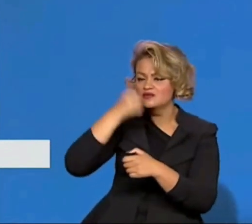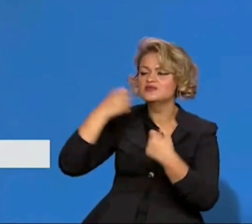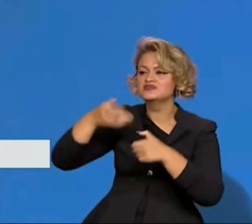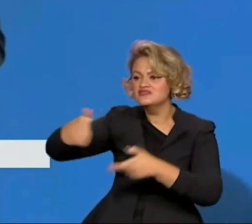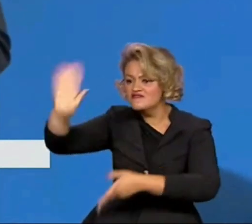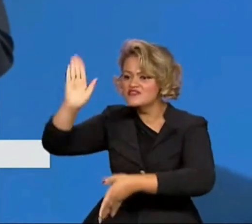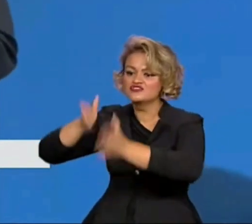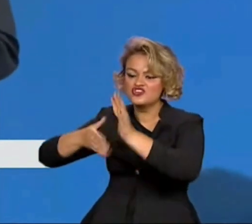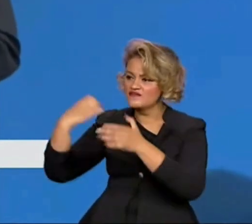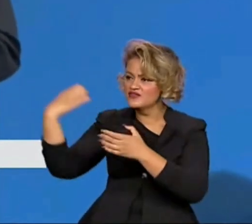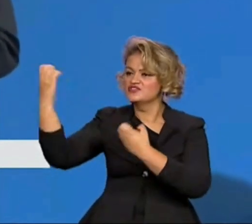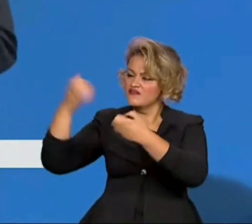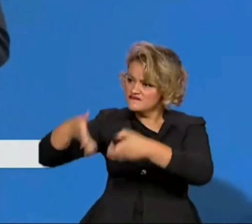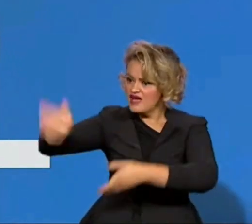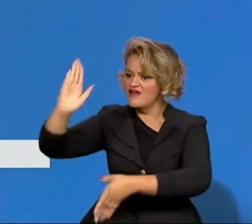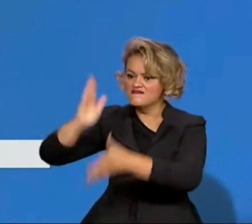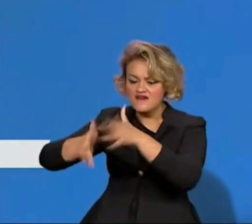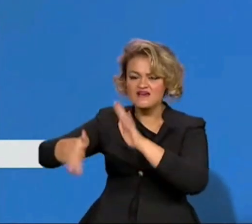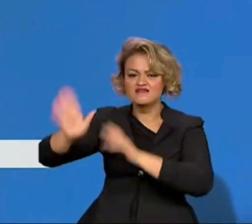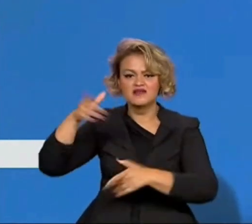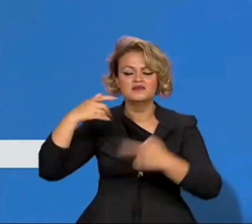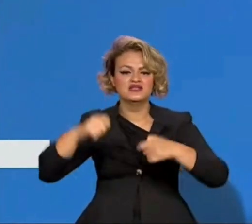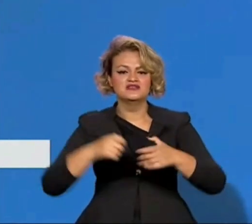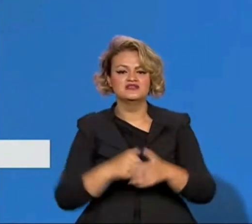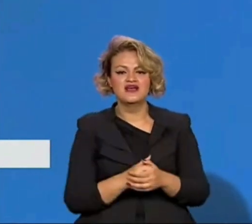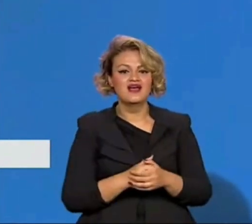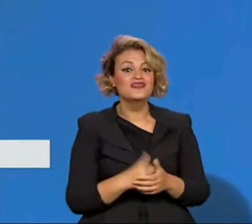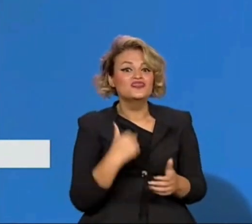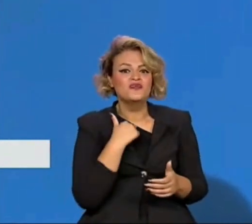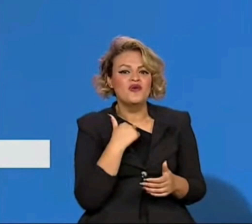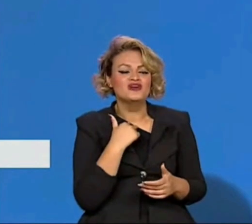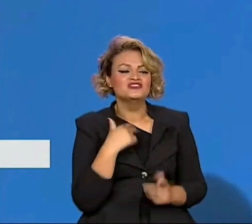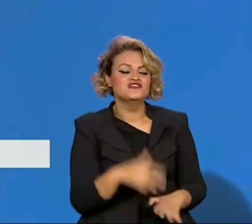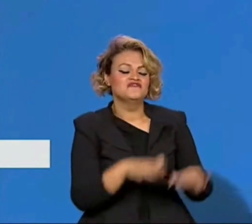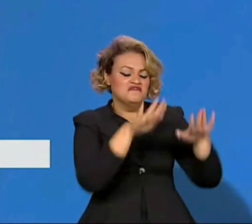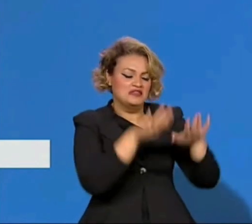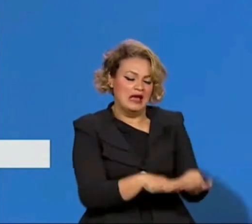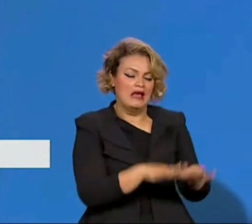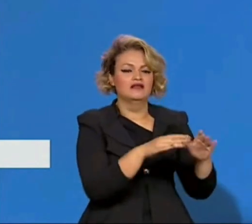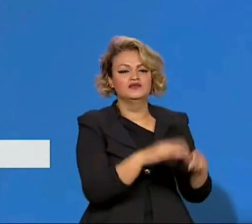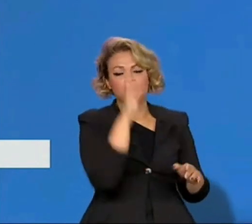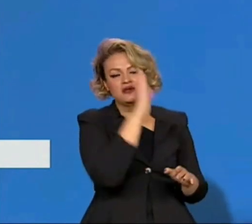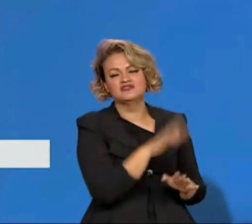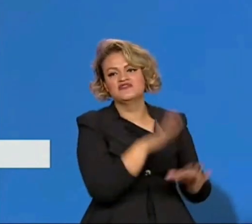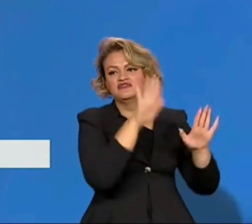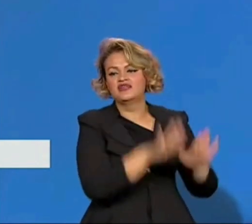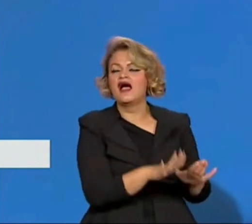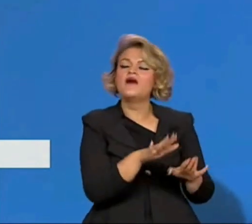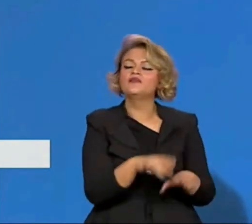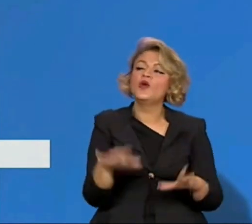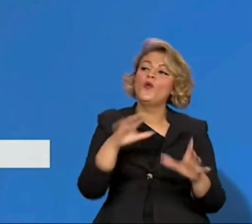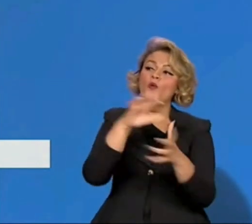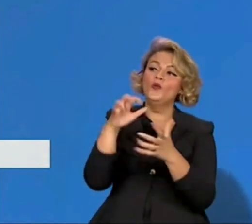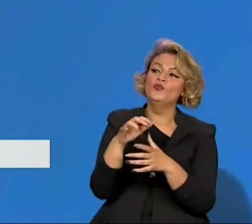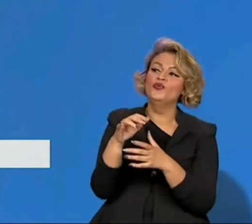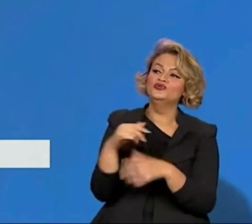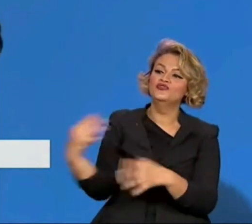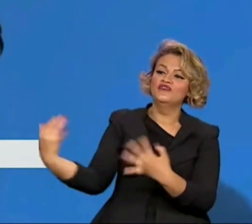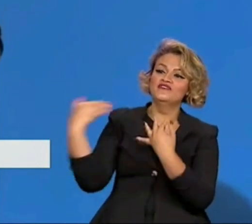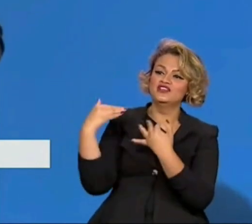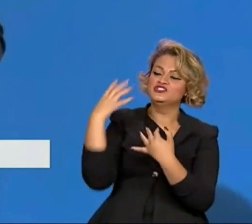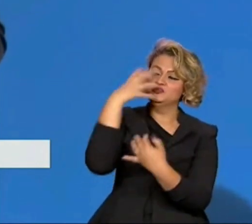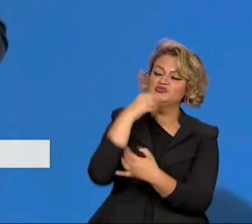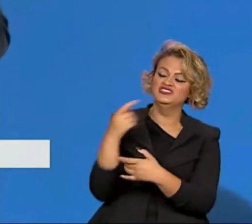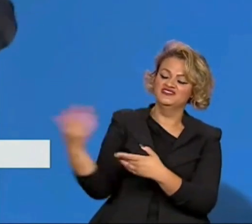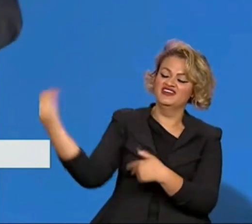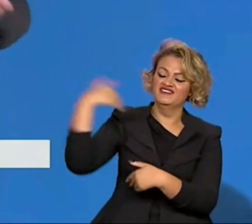senadores precisam viajar. Nós não podemos ficar trancados dentro de 4 chaves, achando que o mundo nos acha bonito e que